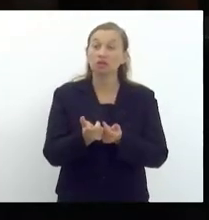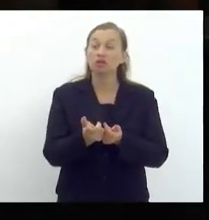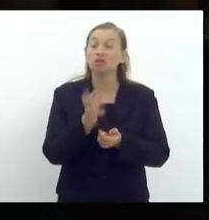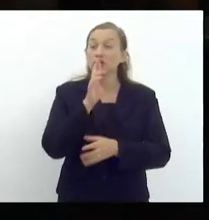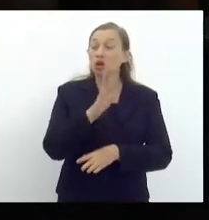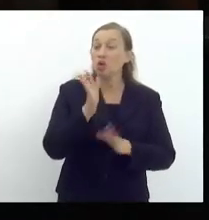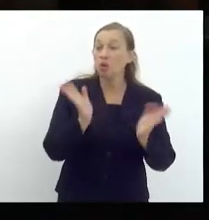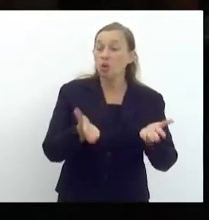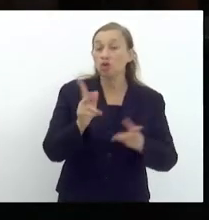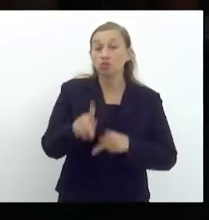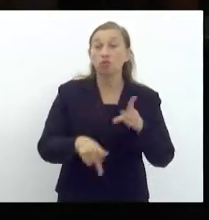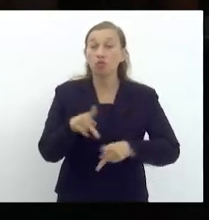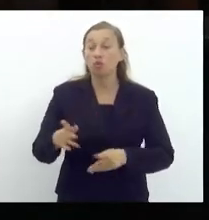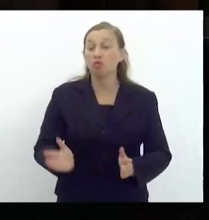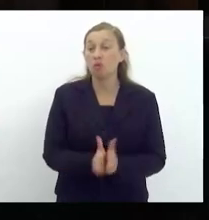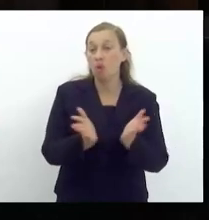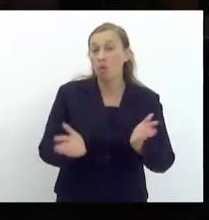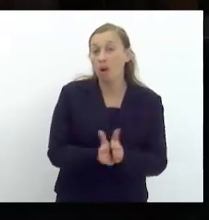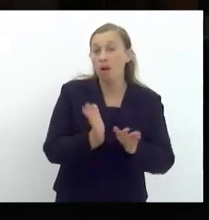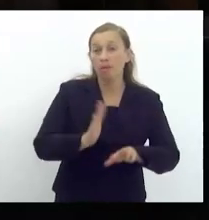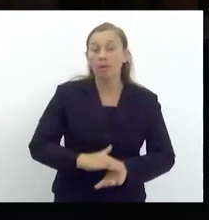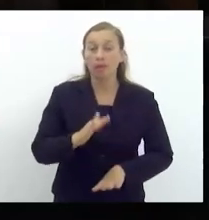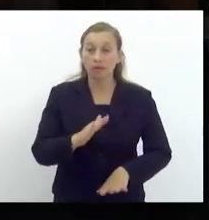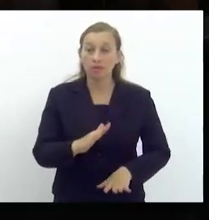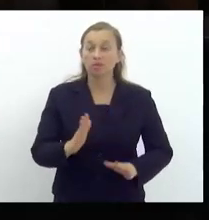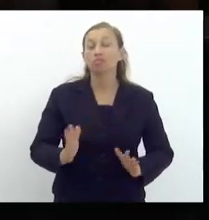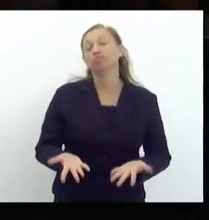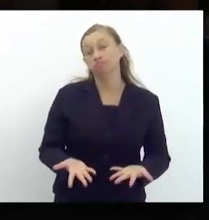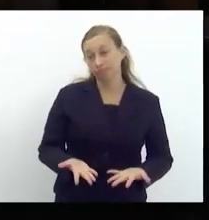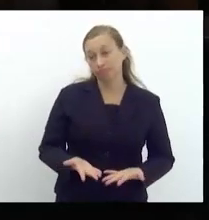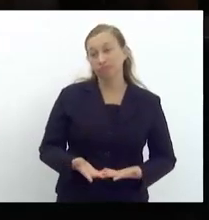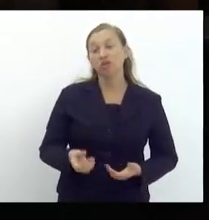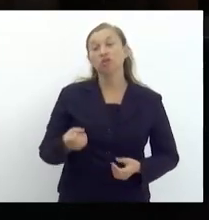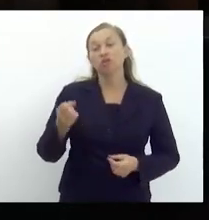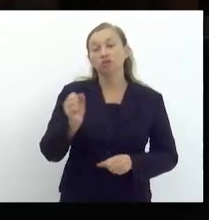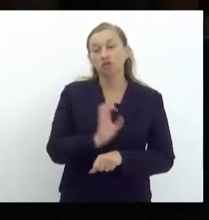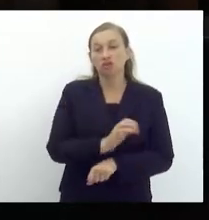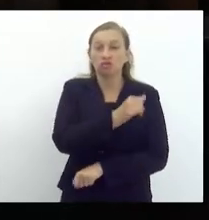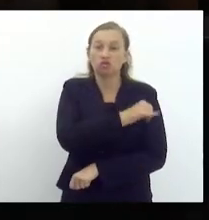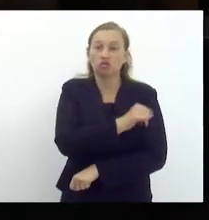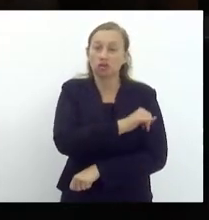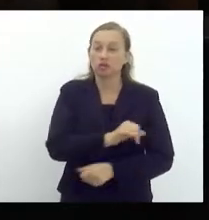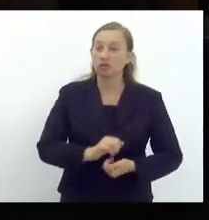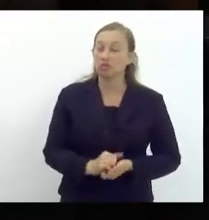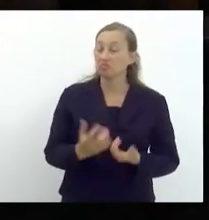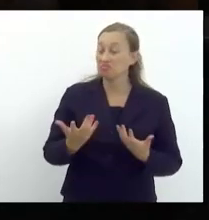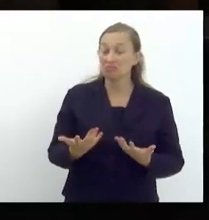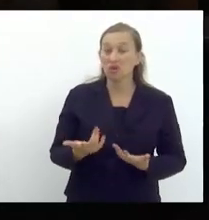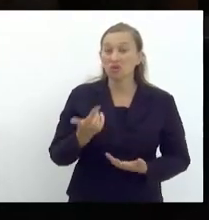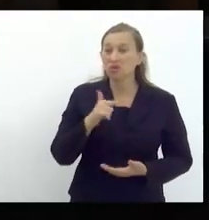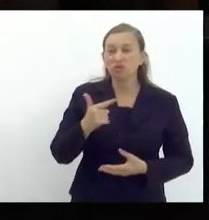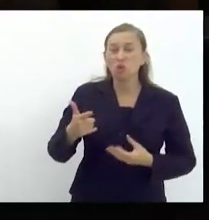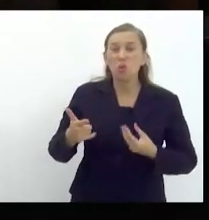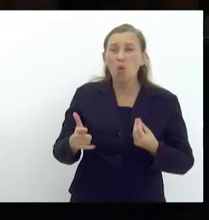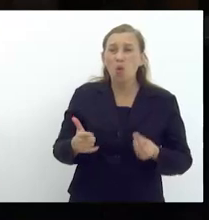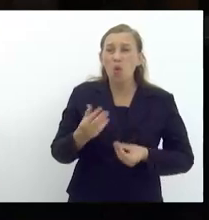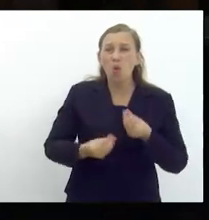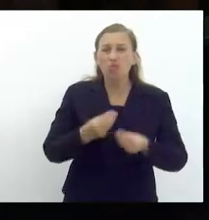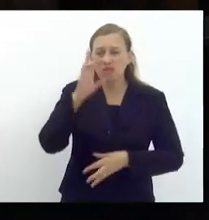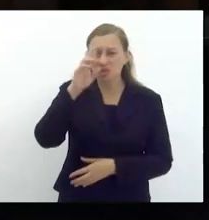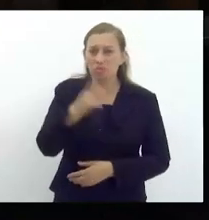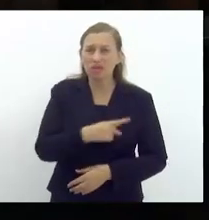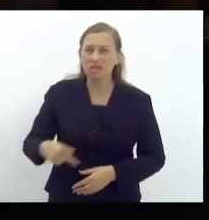para a população mais pobre e extrema miséria do Estado do Rio de Janeiro eu não tenho como senhor presidente quando